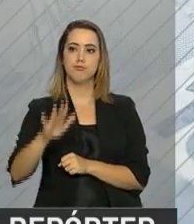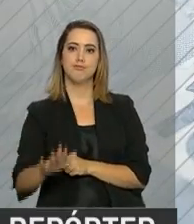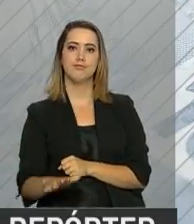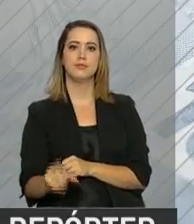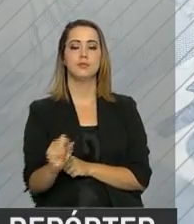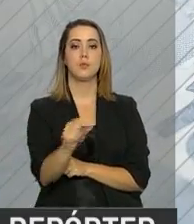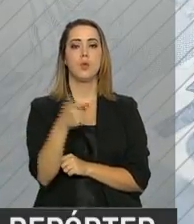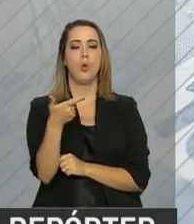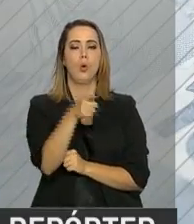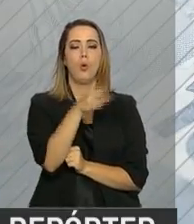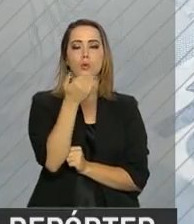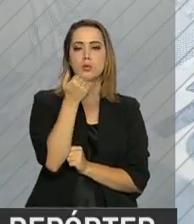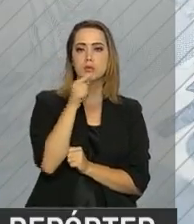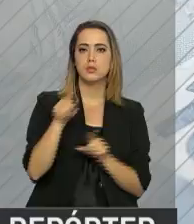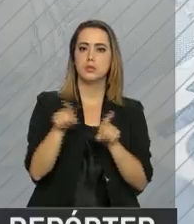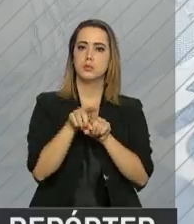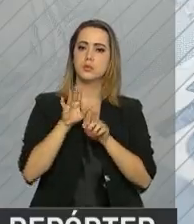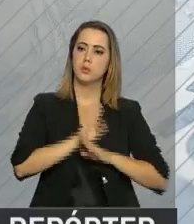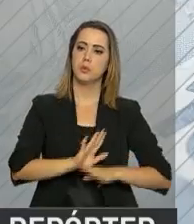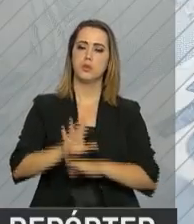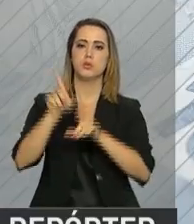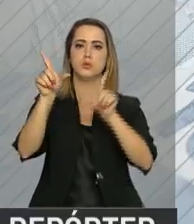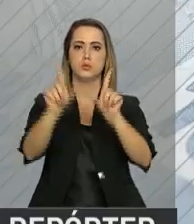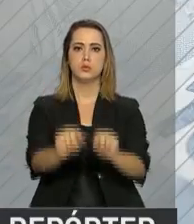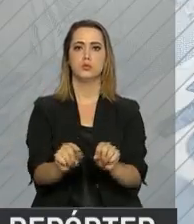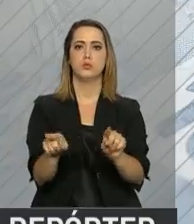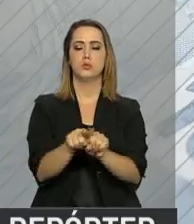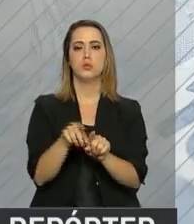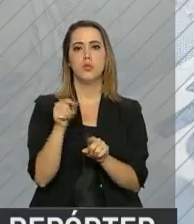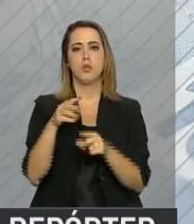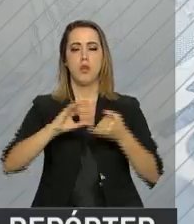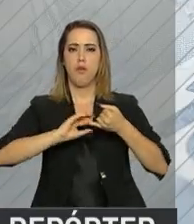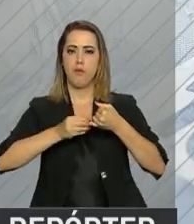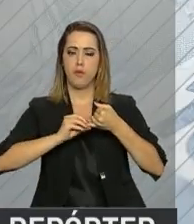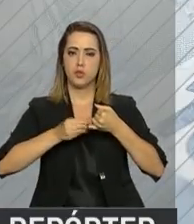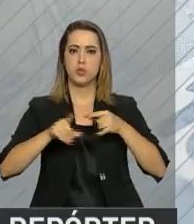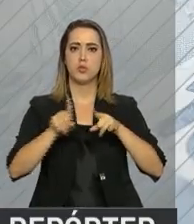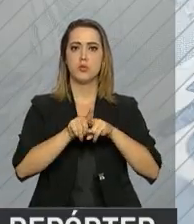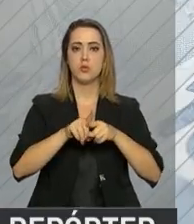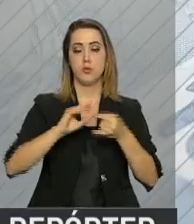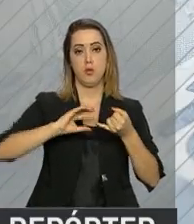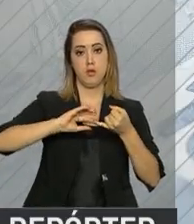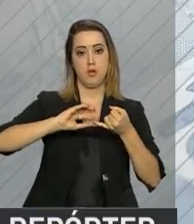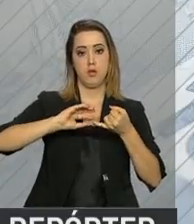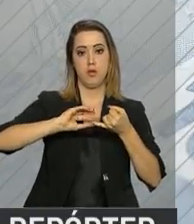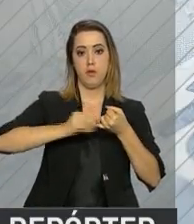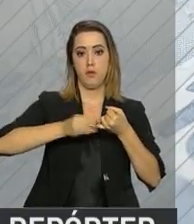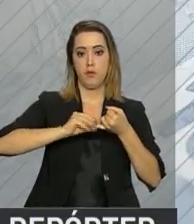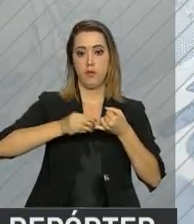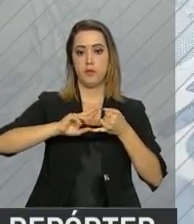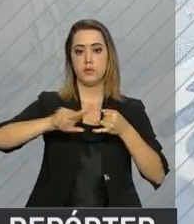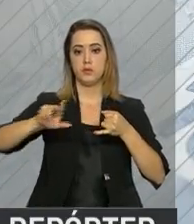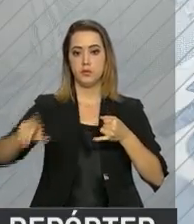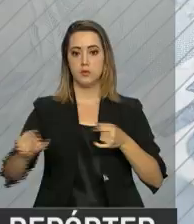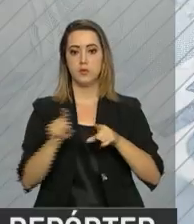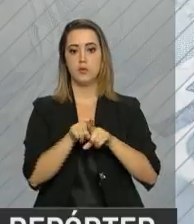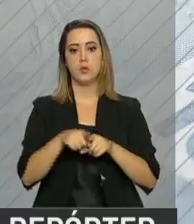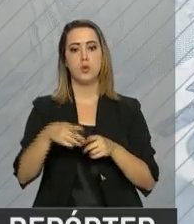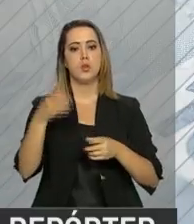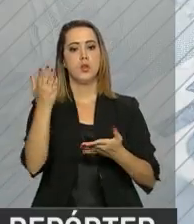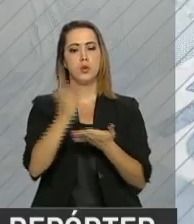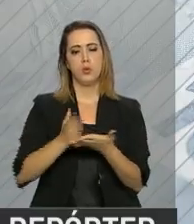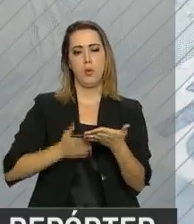itens alimentícios que também colaboraram para o resultado foram feijão carioca feijão mulatinho tomate